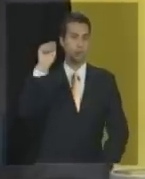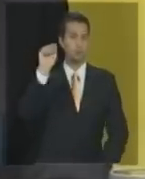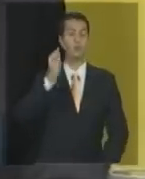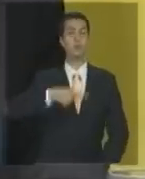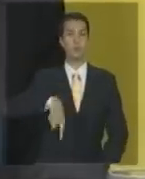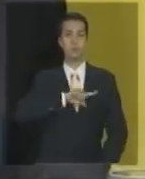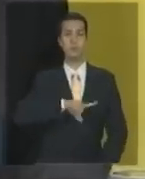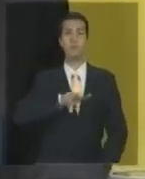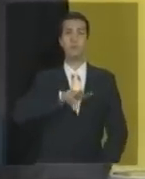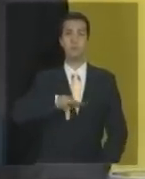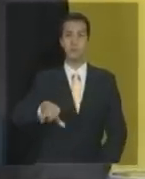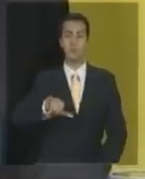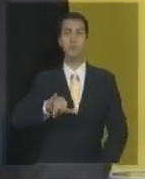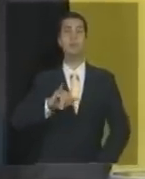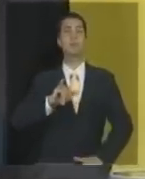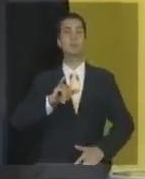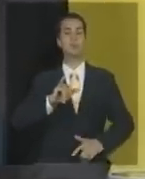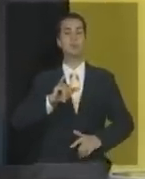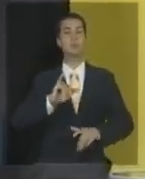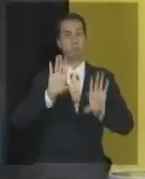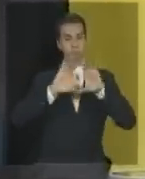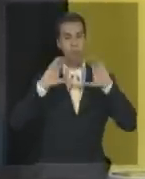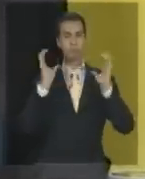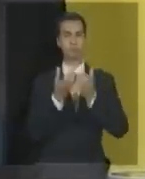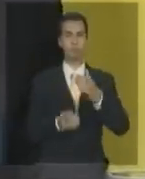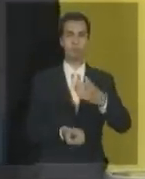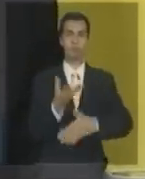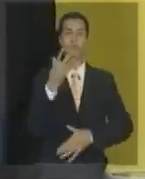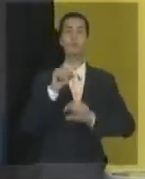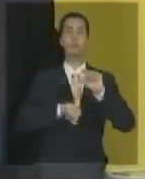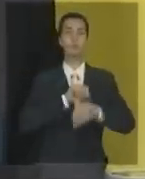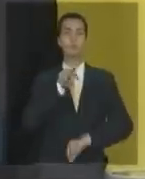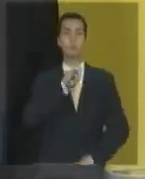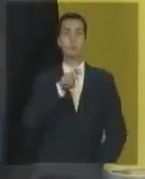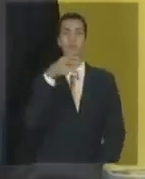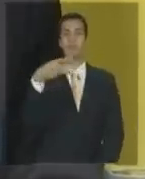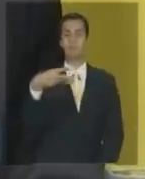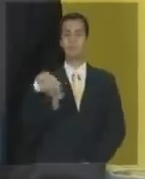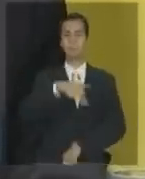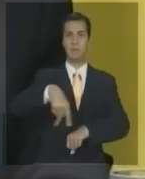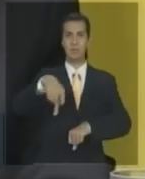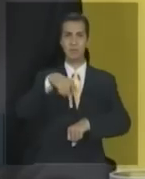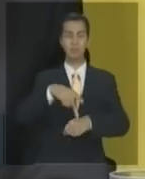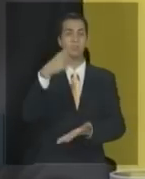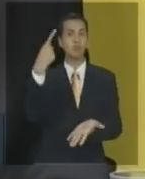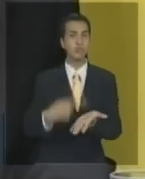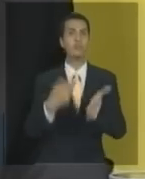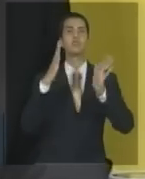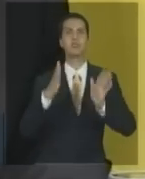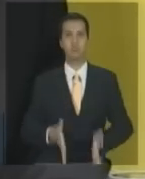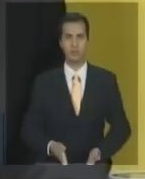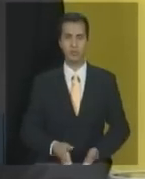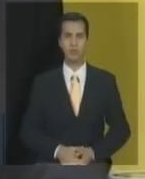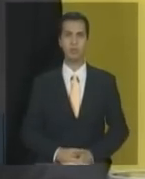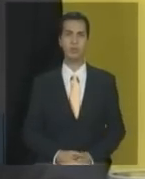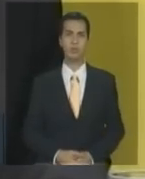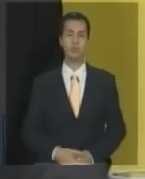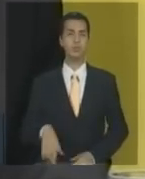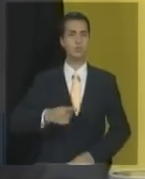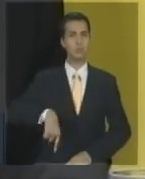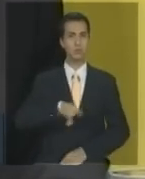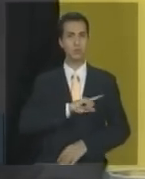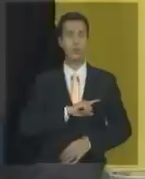a presença de 53 países já confirmados que estão aderindo a essa